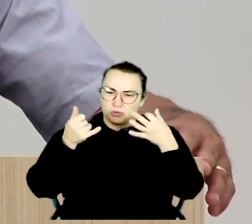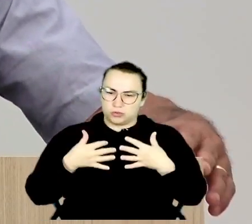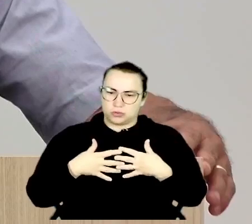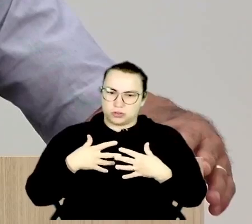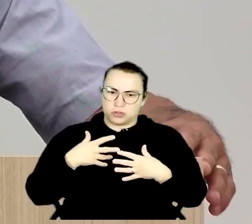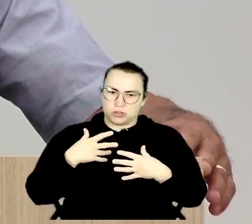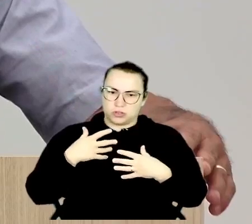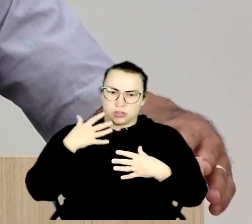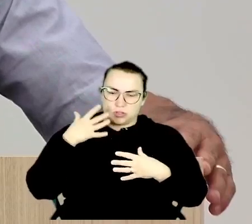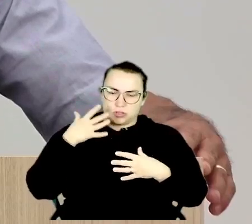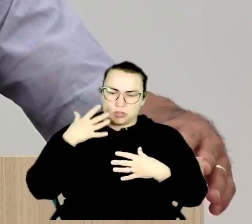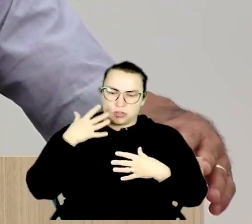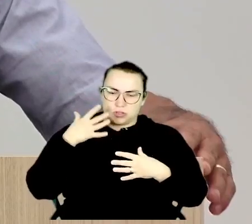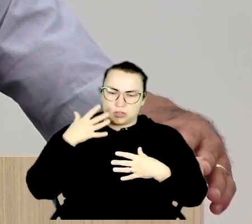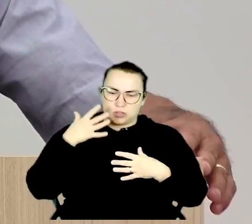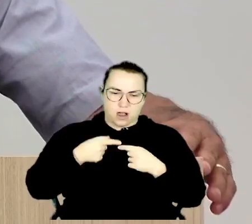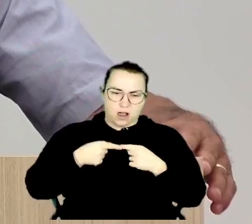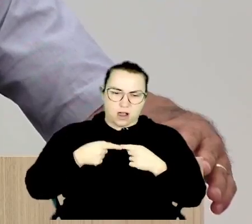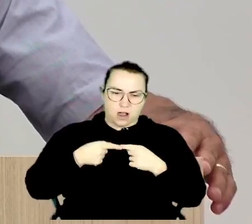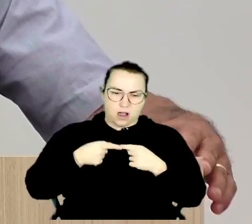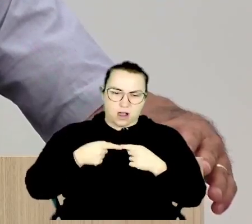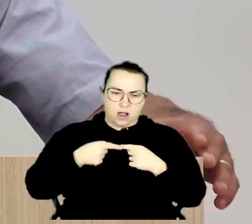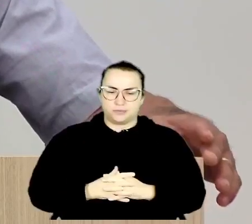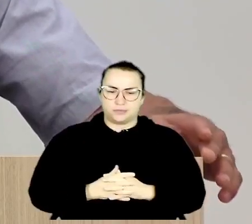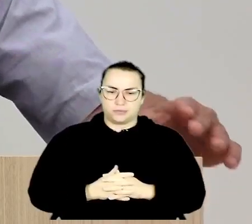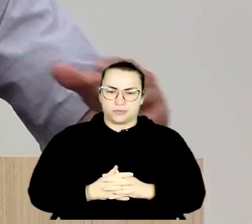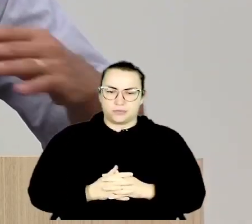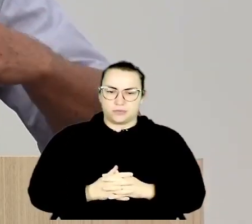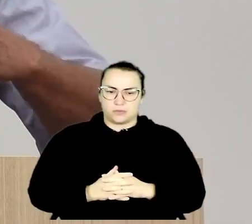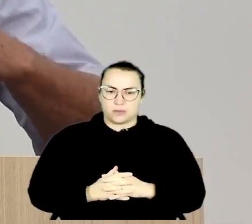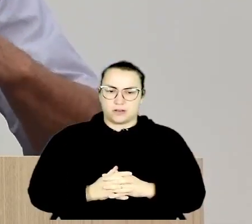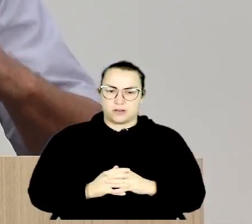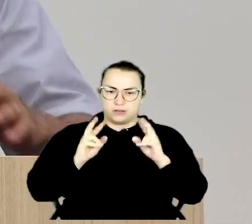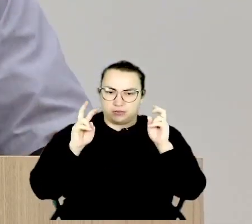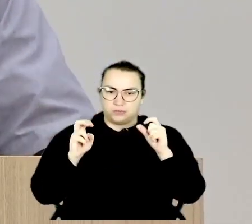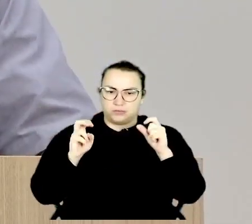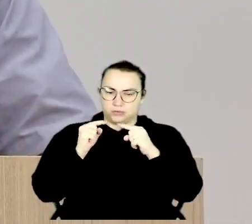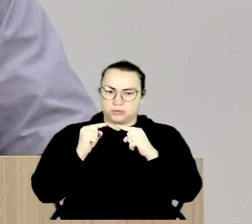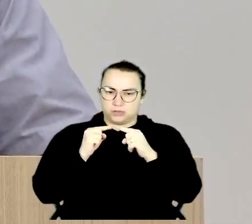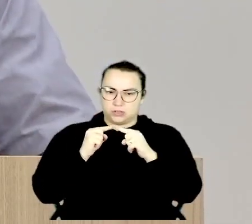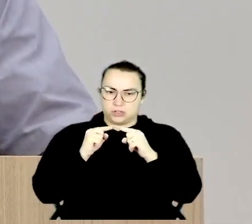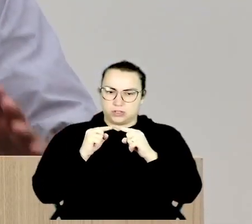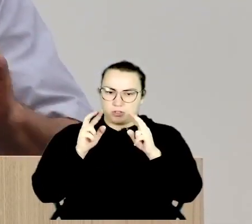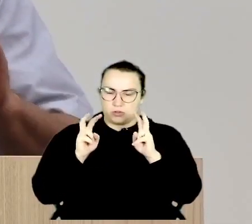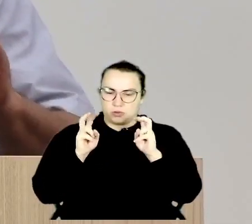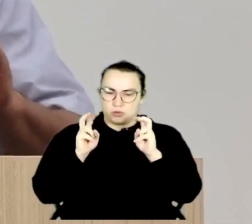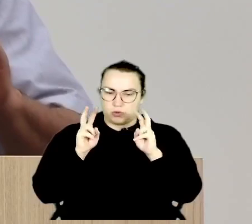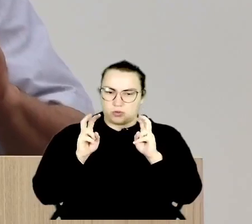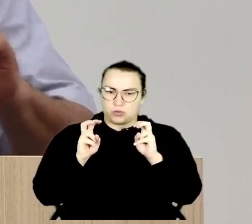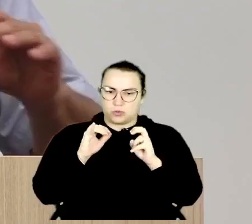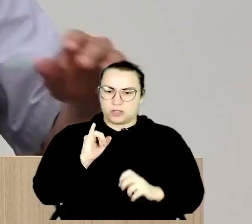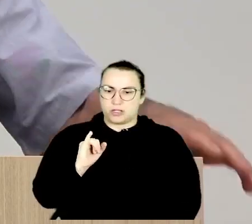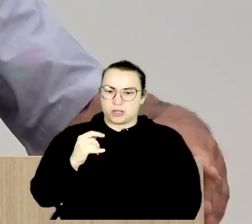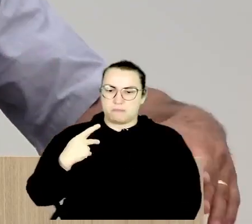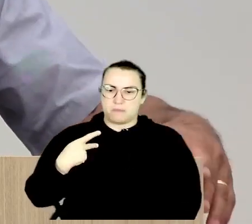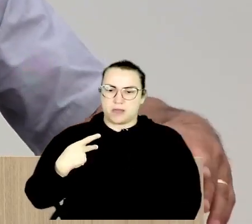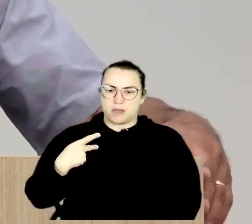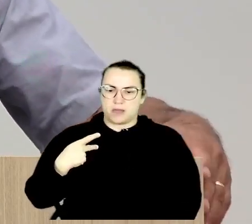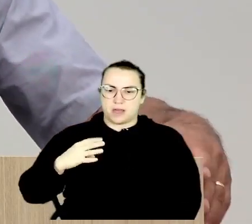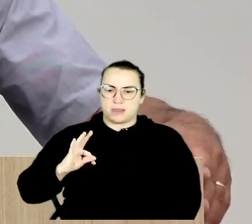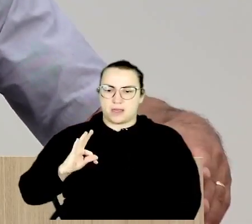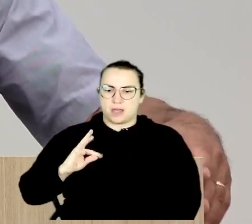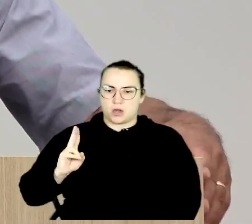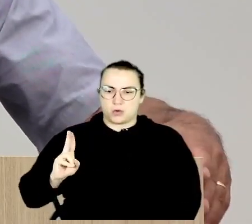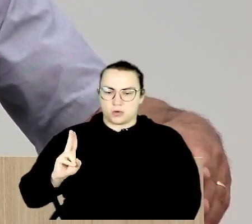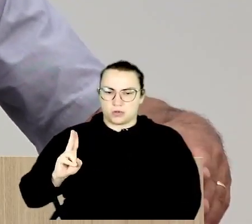aqui, em relação às falas que nós fizemos sobre a questão do IPTU e os tributos